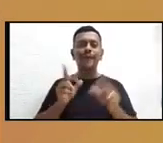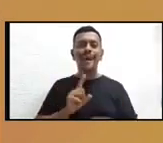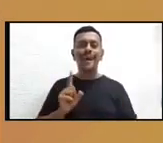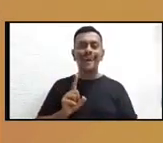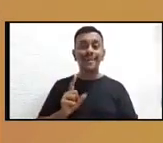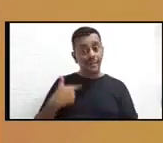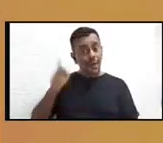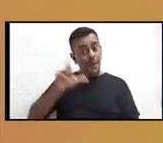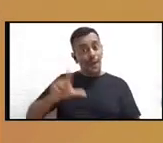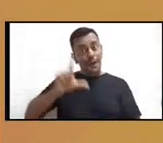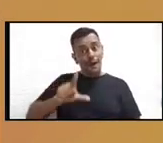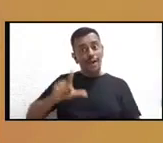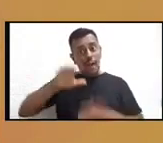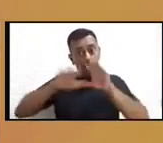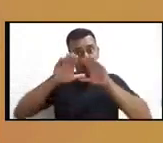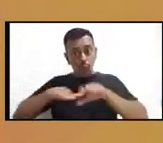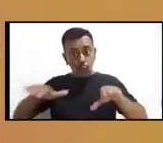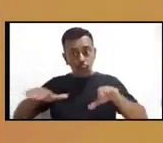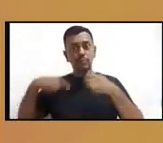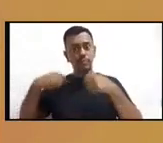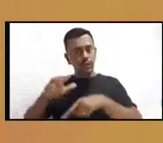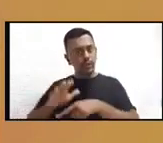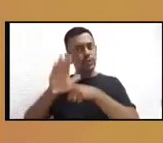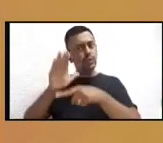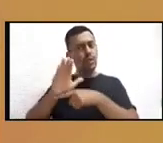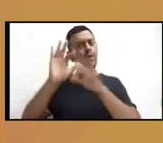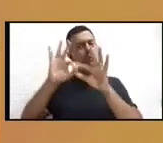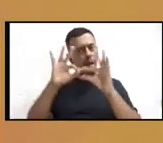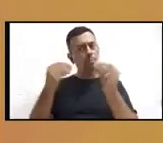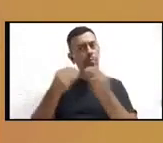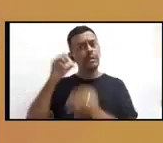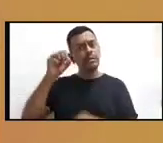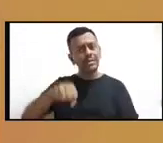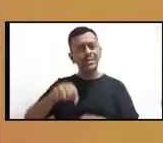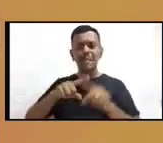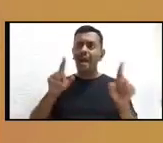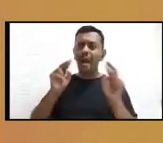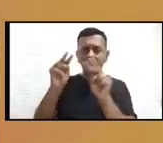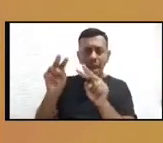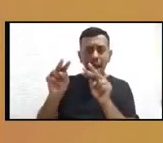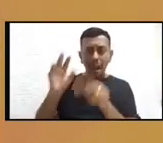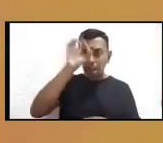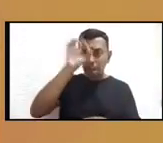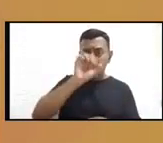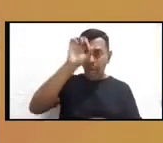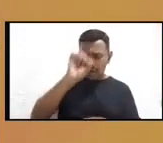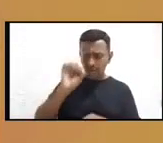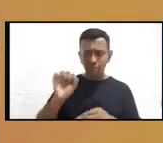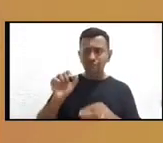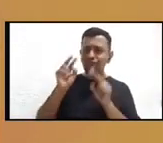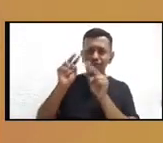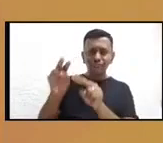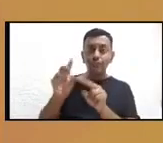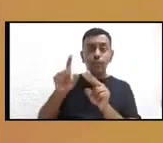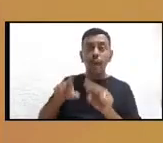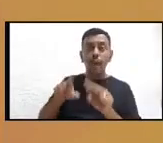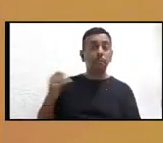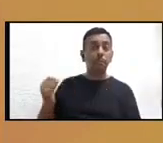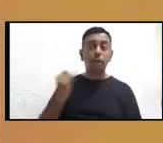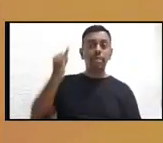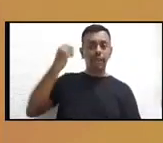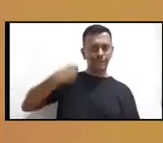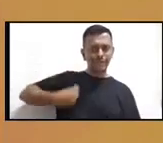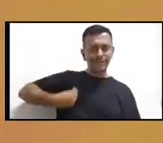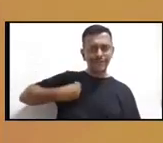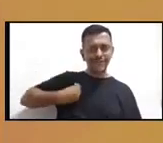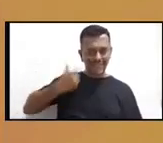é que o que eles aprendem não lhes parece relevante para a vida. E eu acho que este é o grande desafio para a